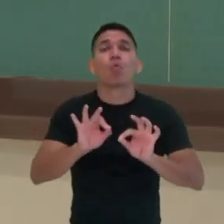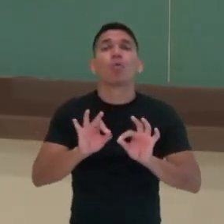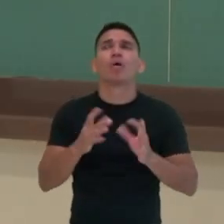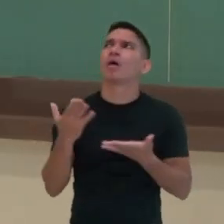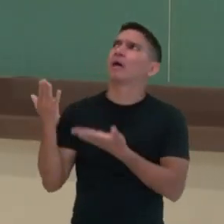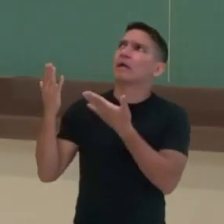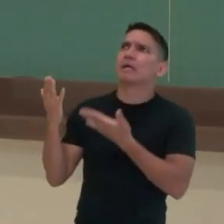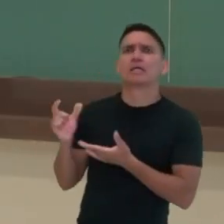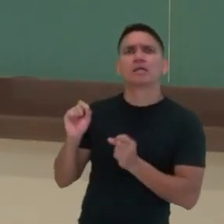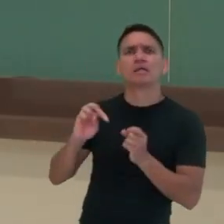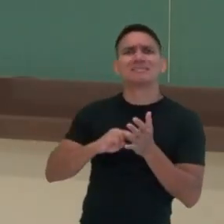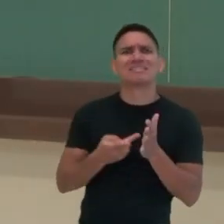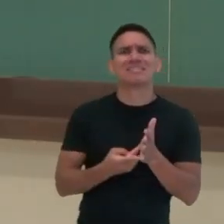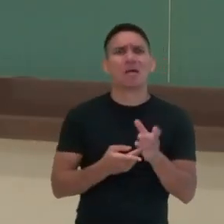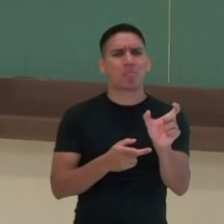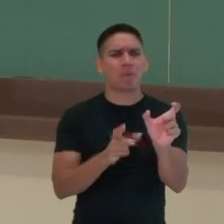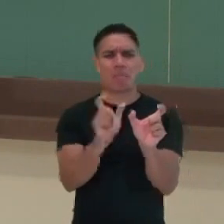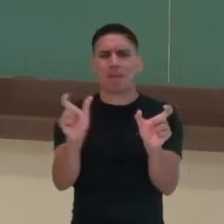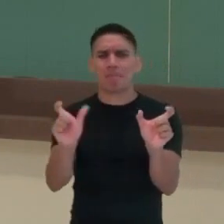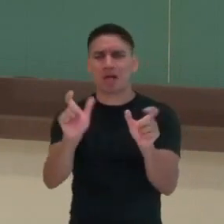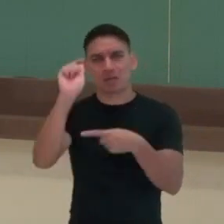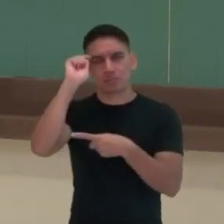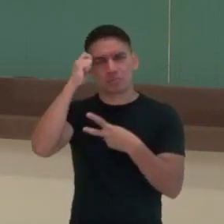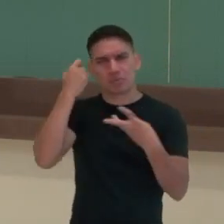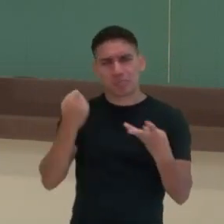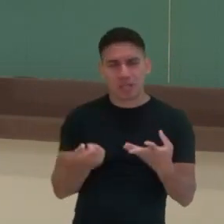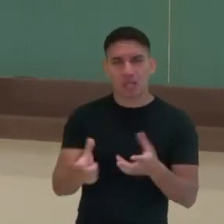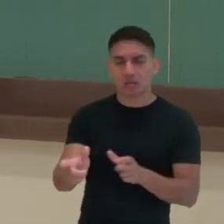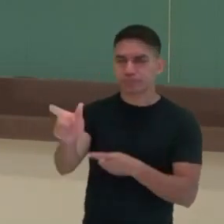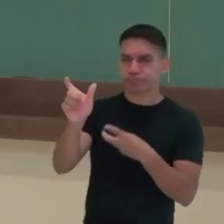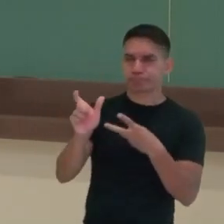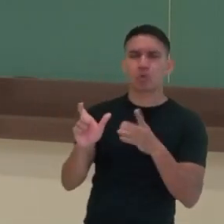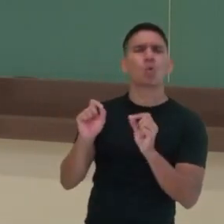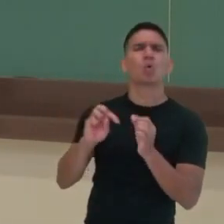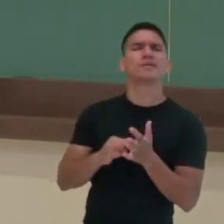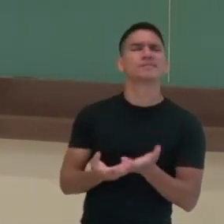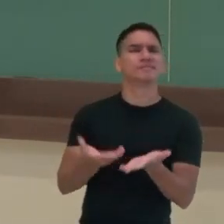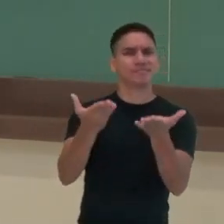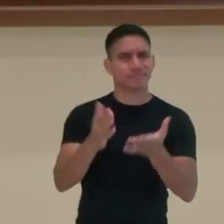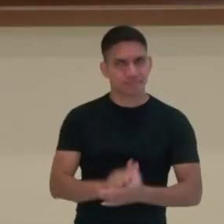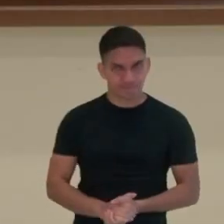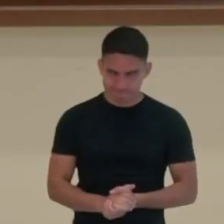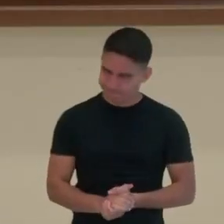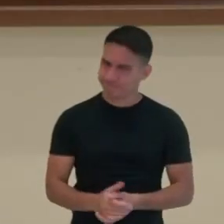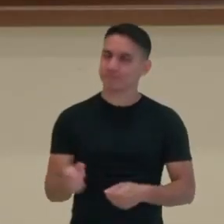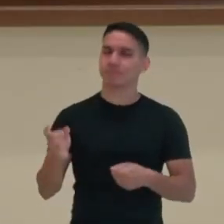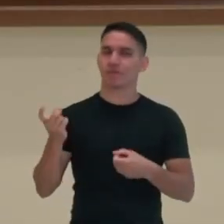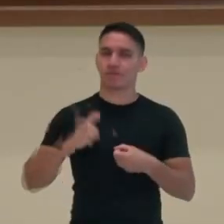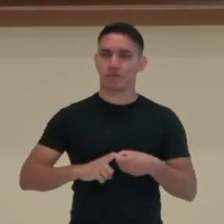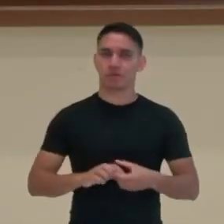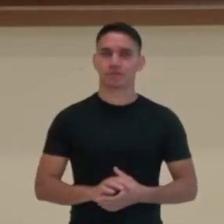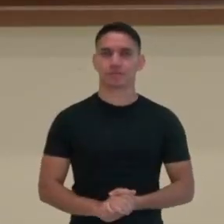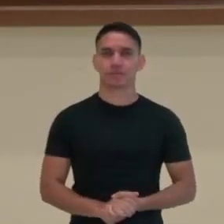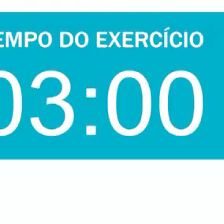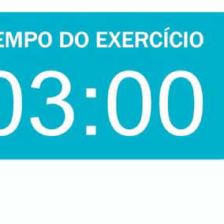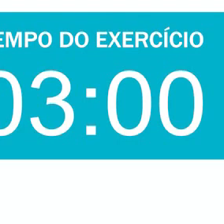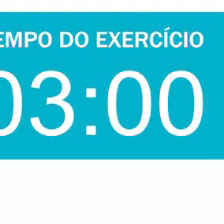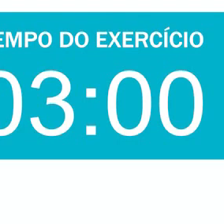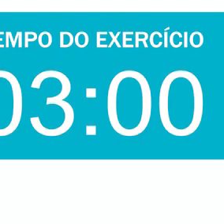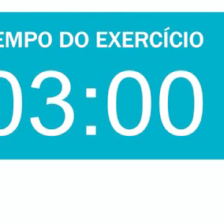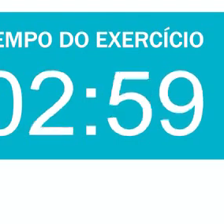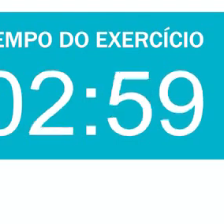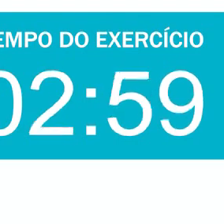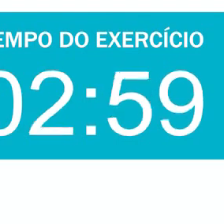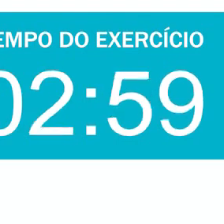efeito de sentido dessas palavras destacadas? Esfolada, afazeres, unguento. Faz aí que eu te aguardo aqui.